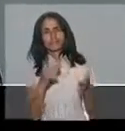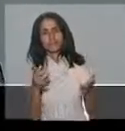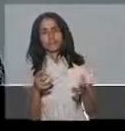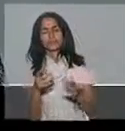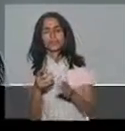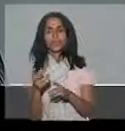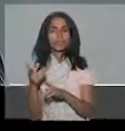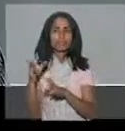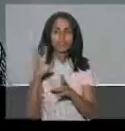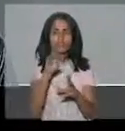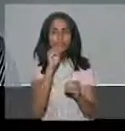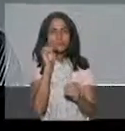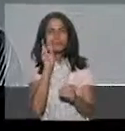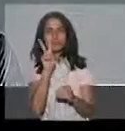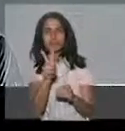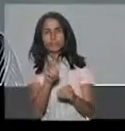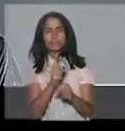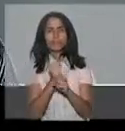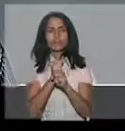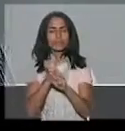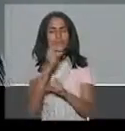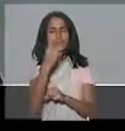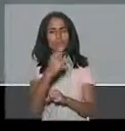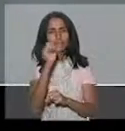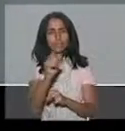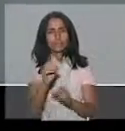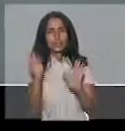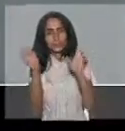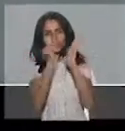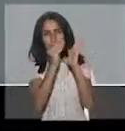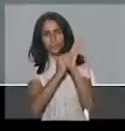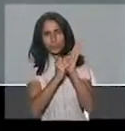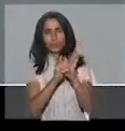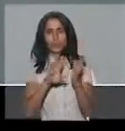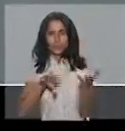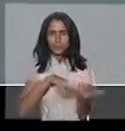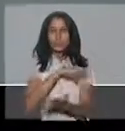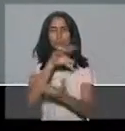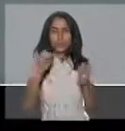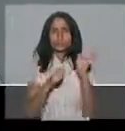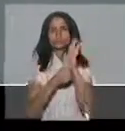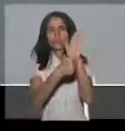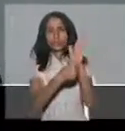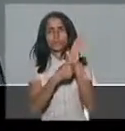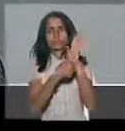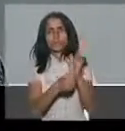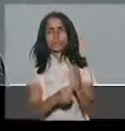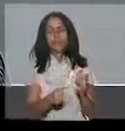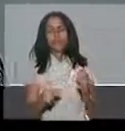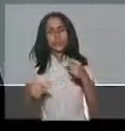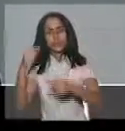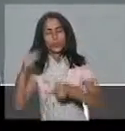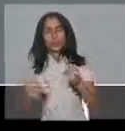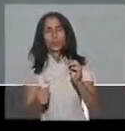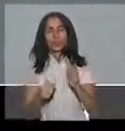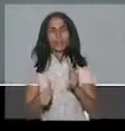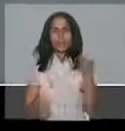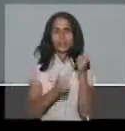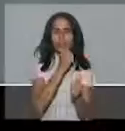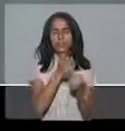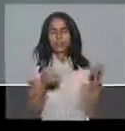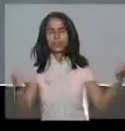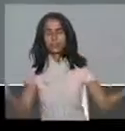peguei esse erro que vêm de quase 30 anos já deixar registrado movimento e militância política esporte que aconteceu de fato